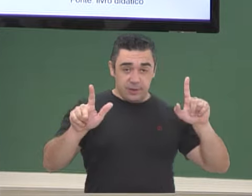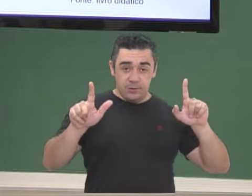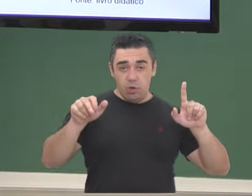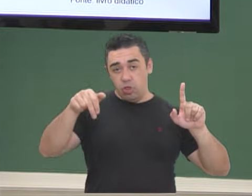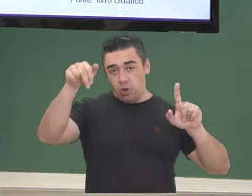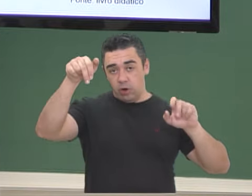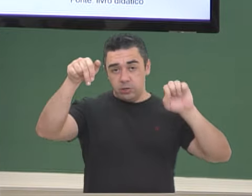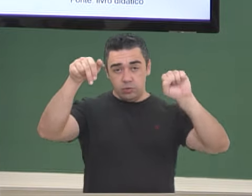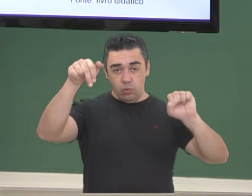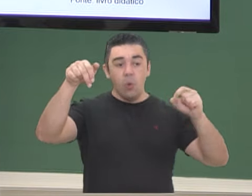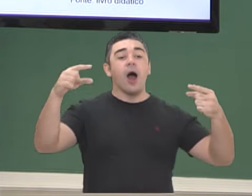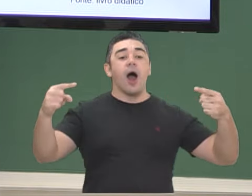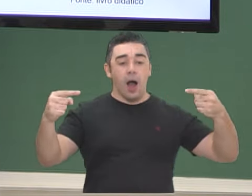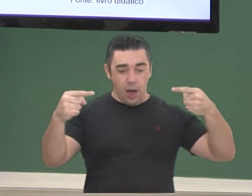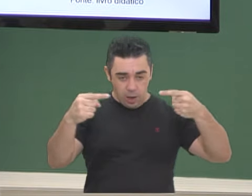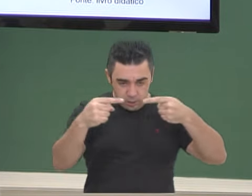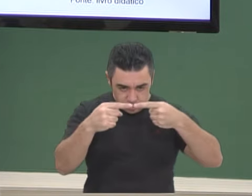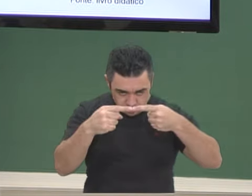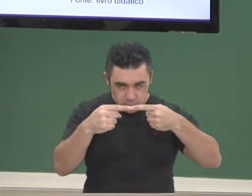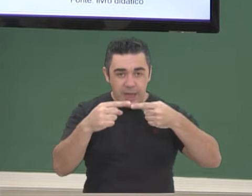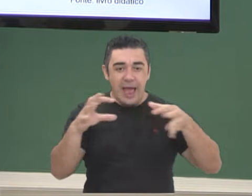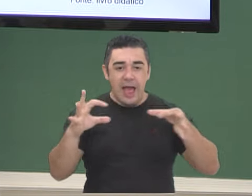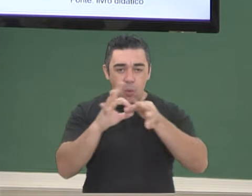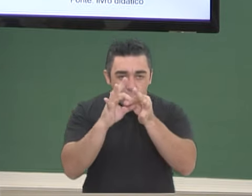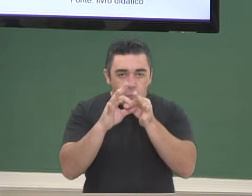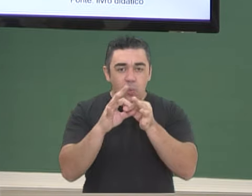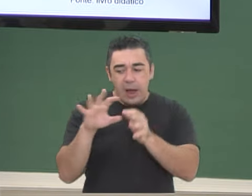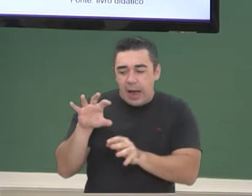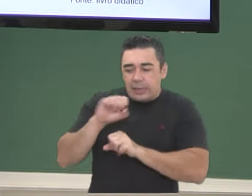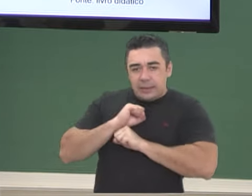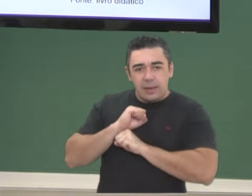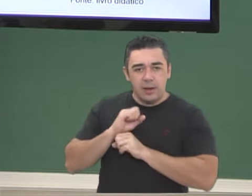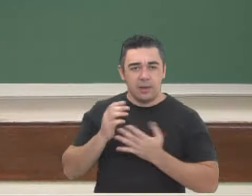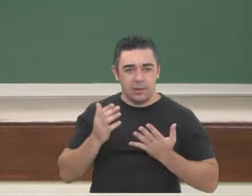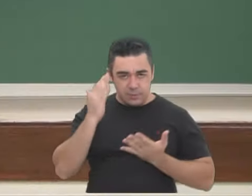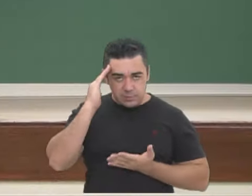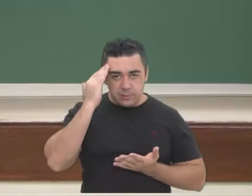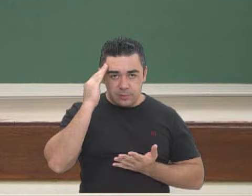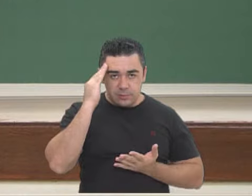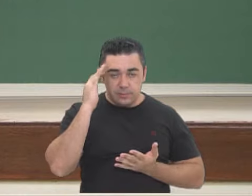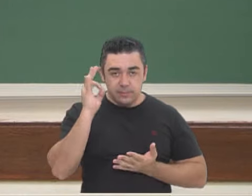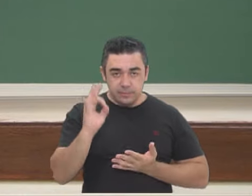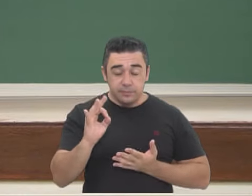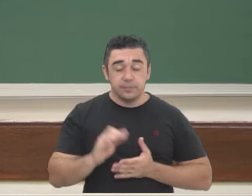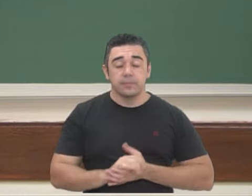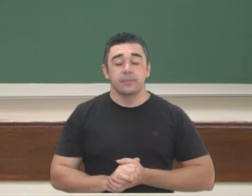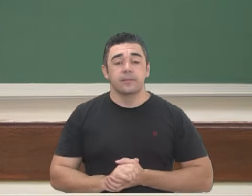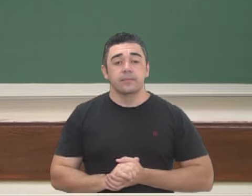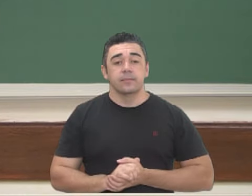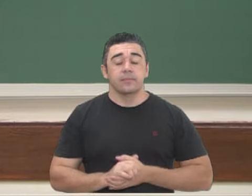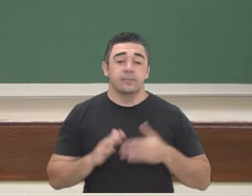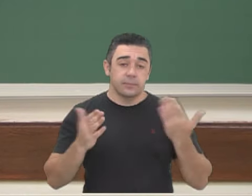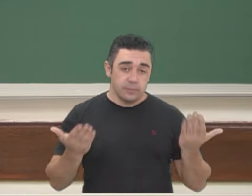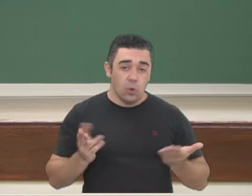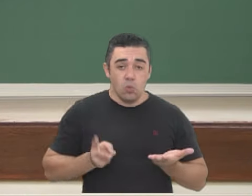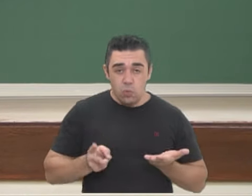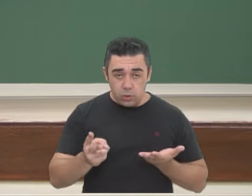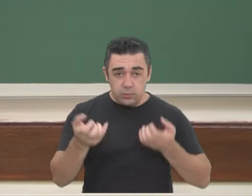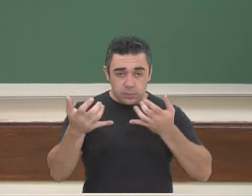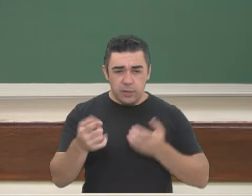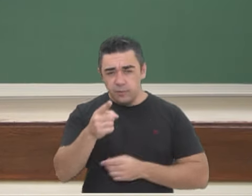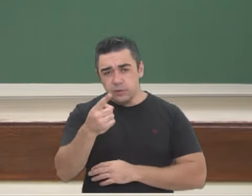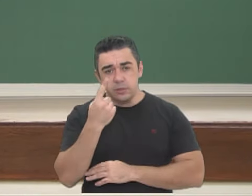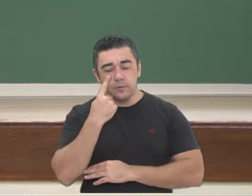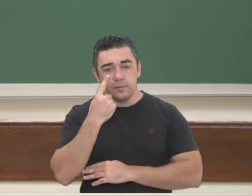diferentes acontece aí a força de atração certo falando nisso você já